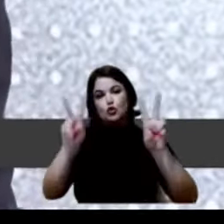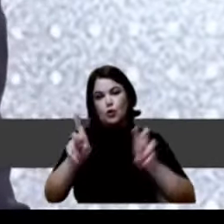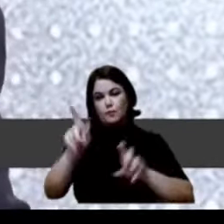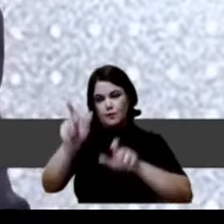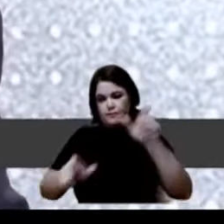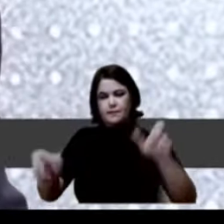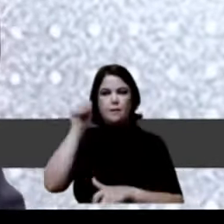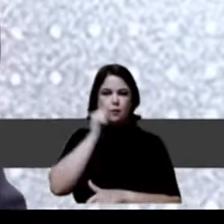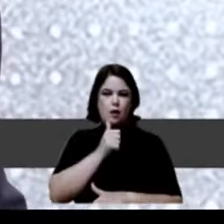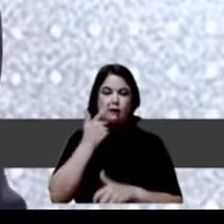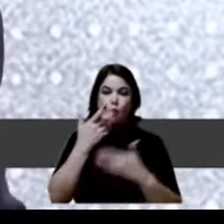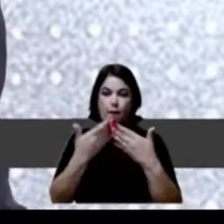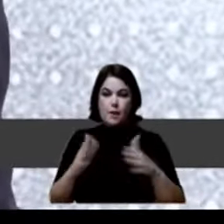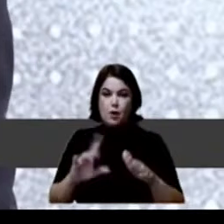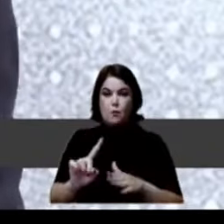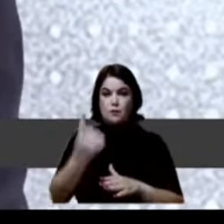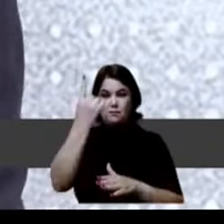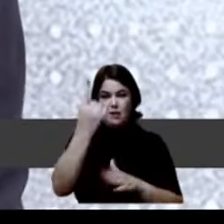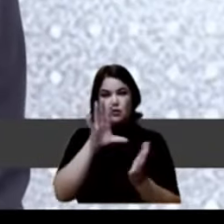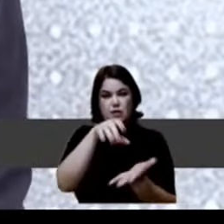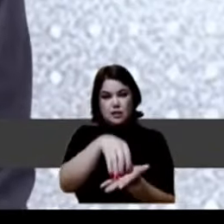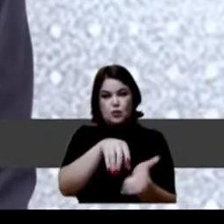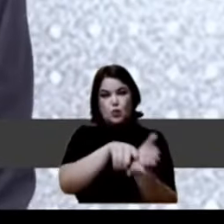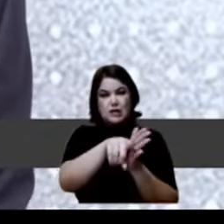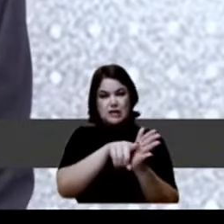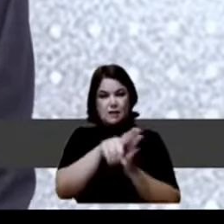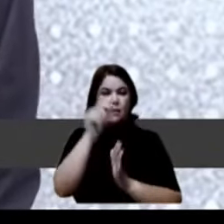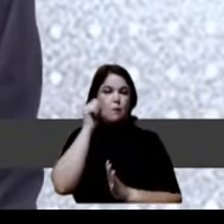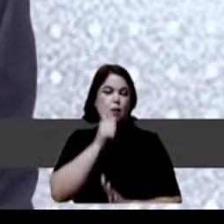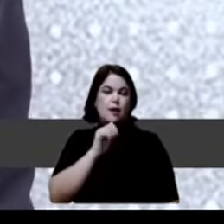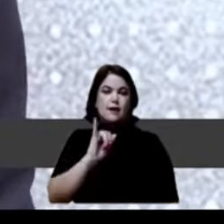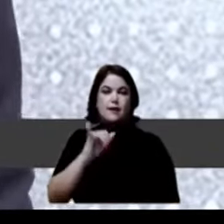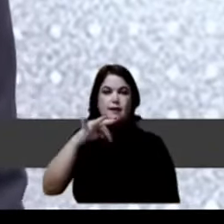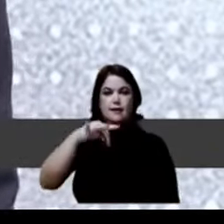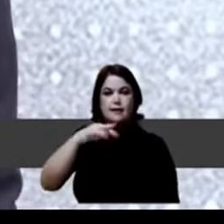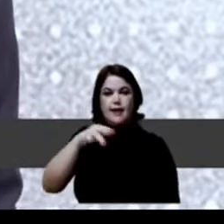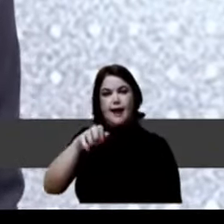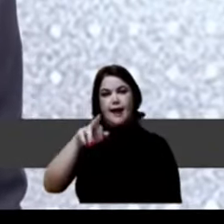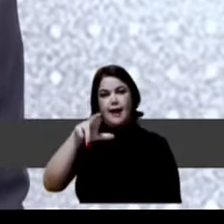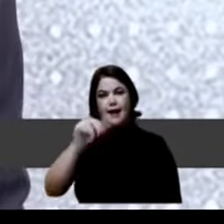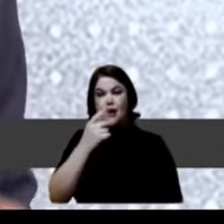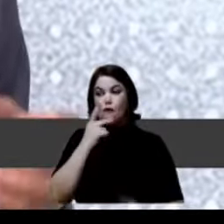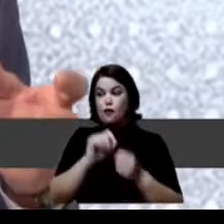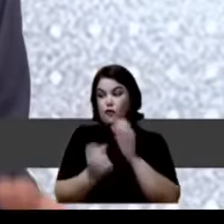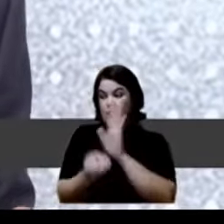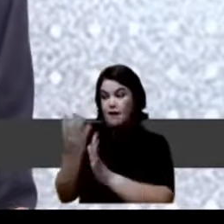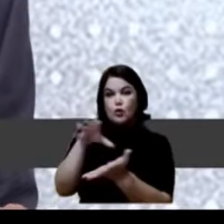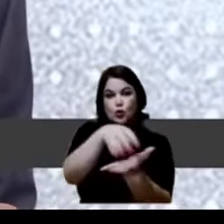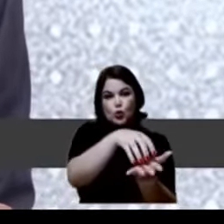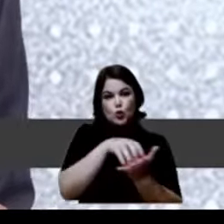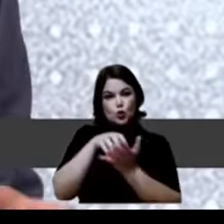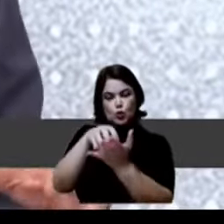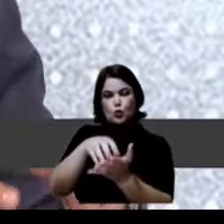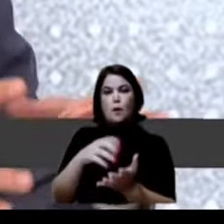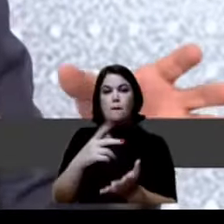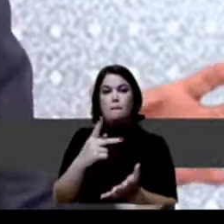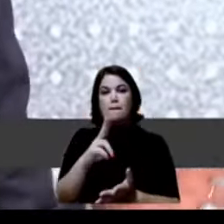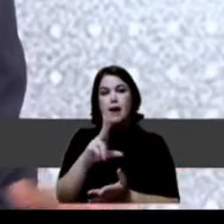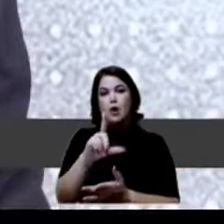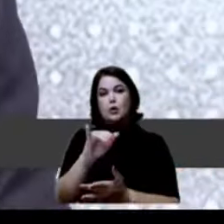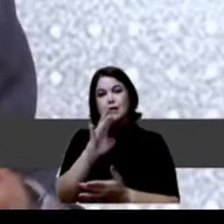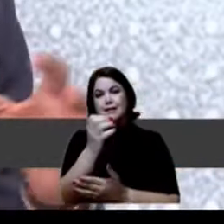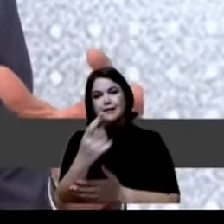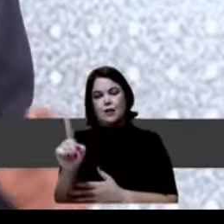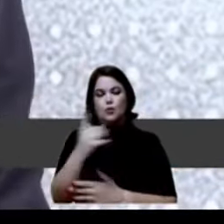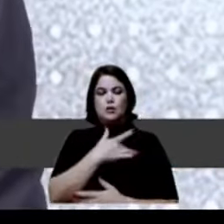inaugurei o primeiro centro de exame das mulheres em Itaquera. Eu vou fazer um desse em toda a cidade, dentro do Paulistão da Saúde, que eu já estou construindo na ZACNAC, que